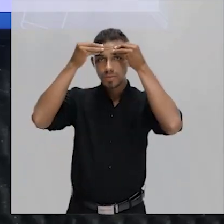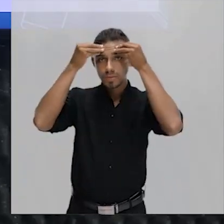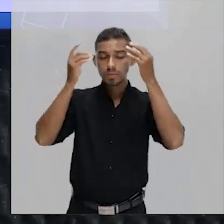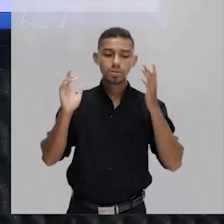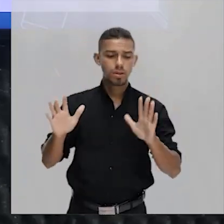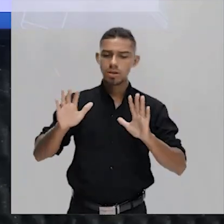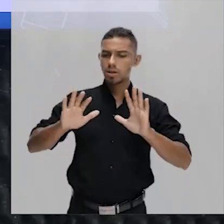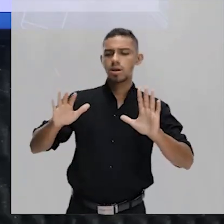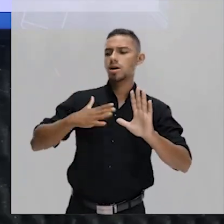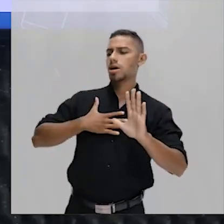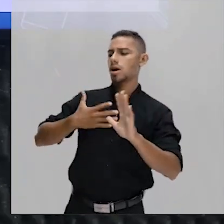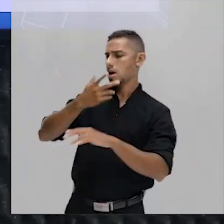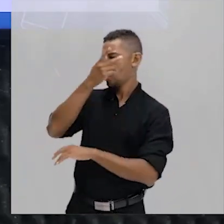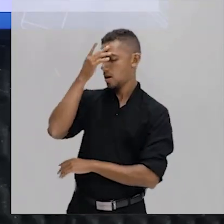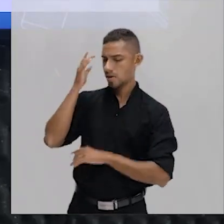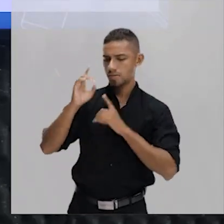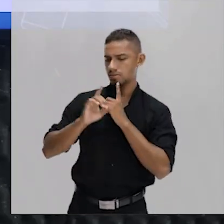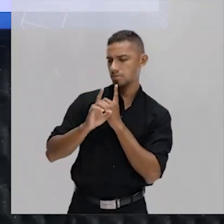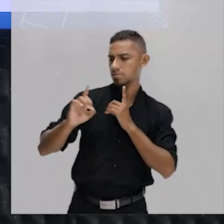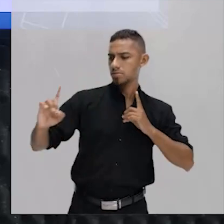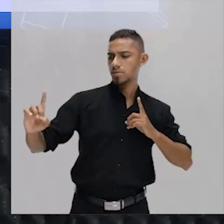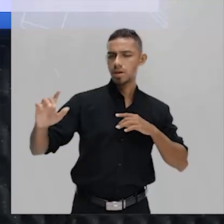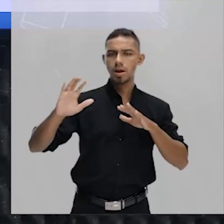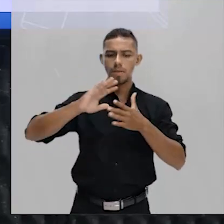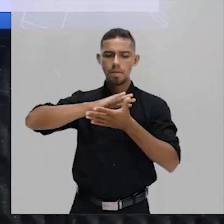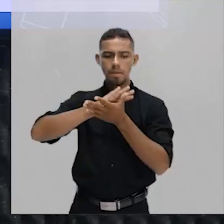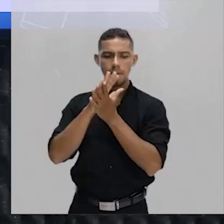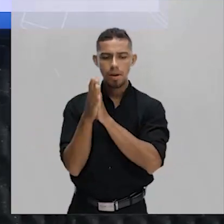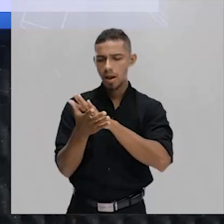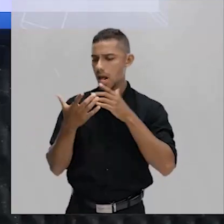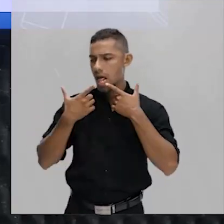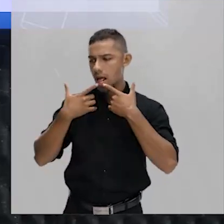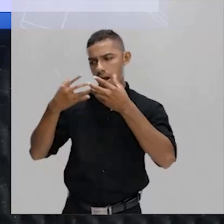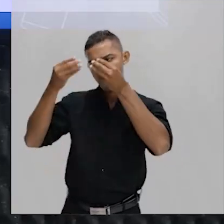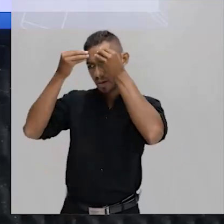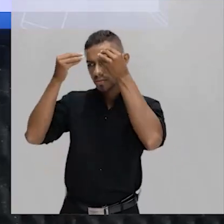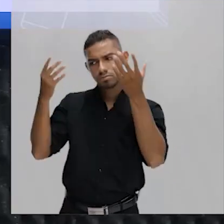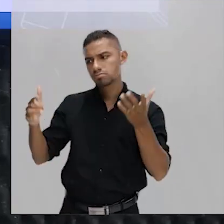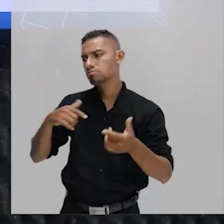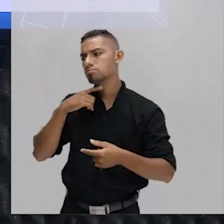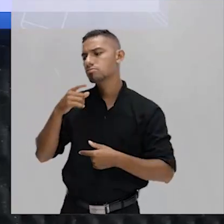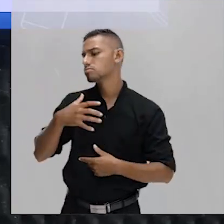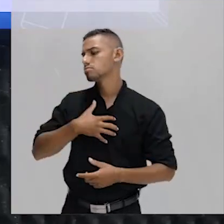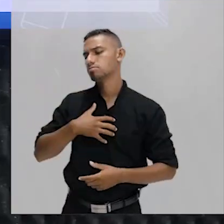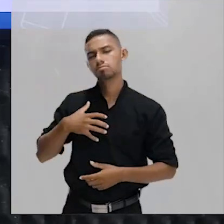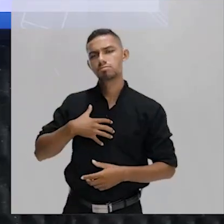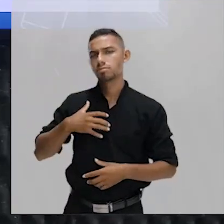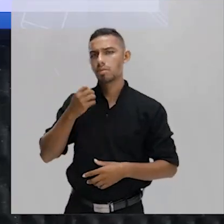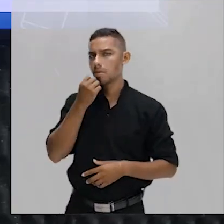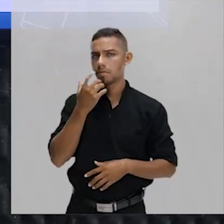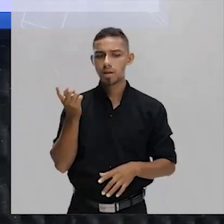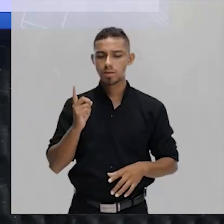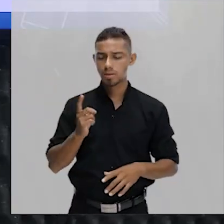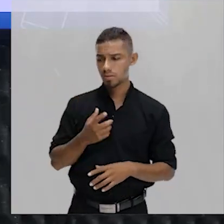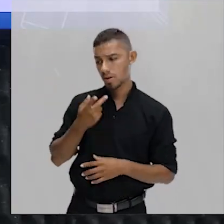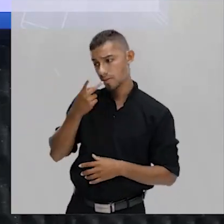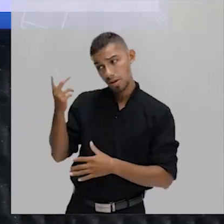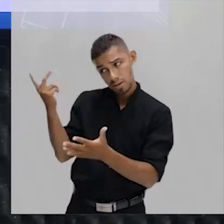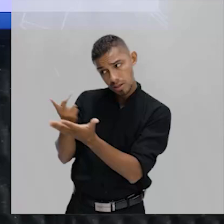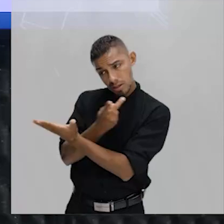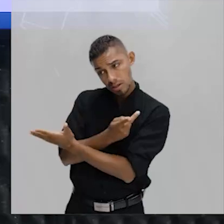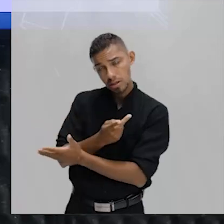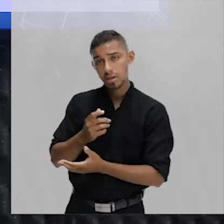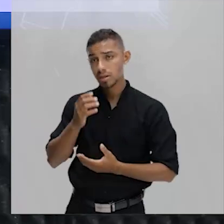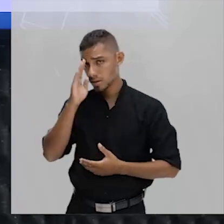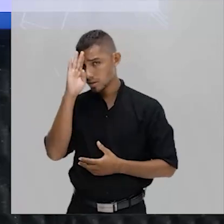das pessoas por conta de um preconceito linguístico. Às vezes a pessoa não se sente confortável quando você corrige ela,